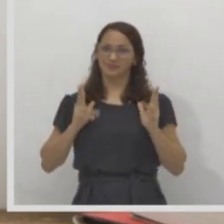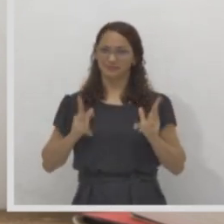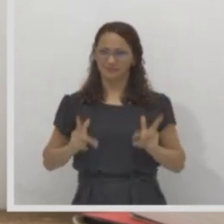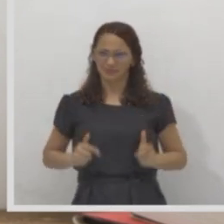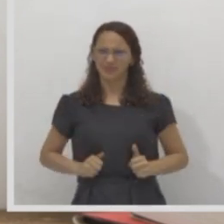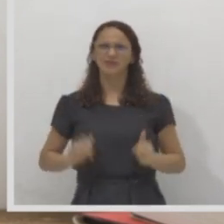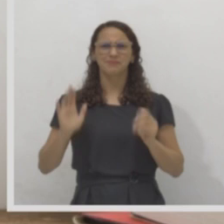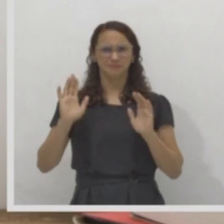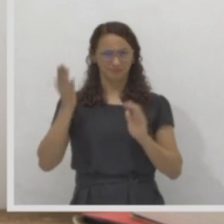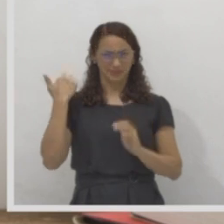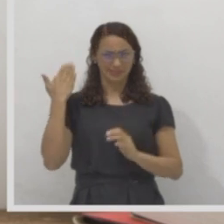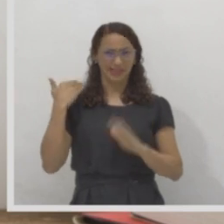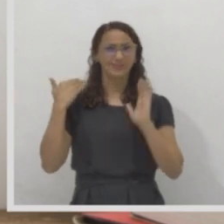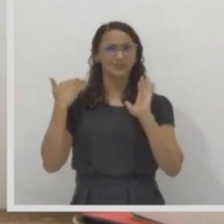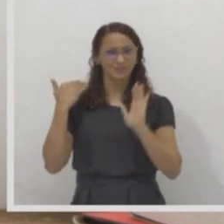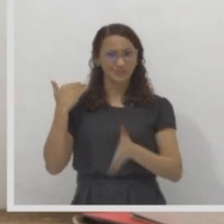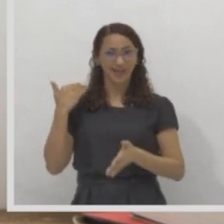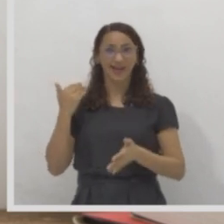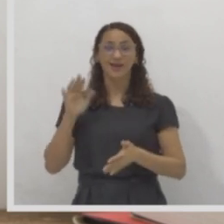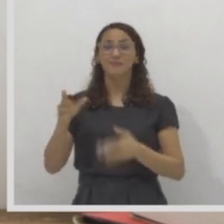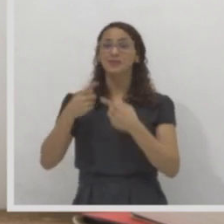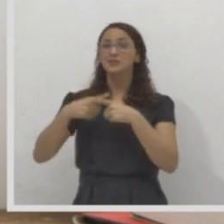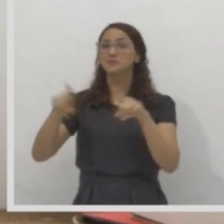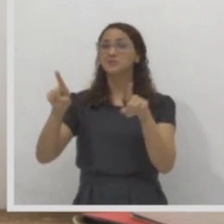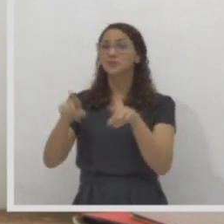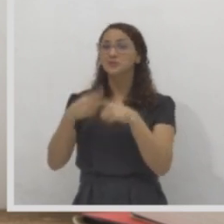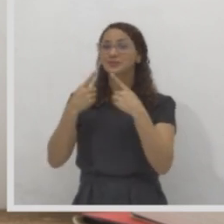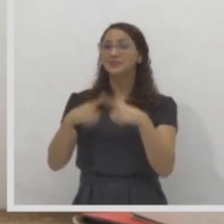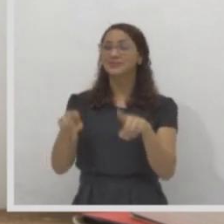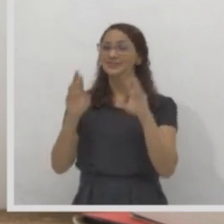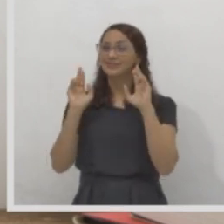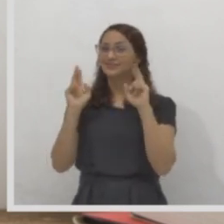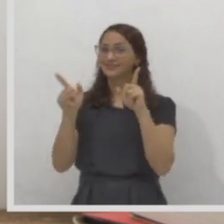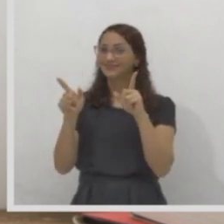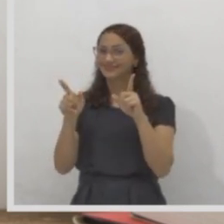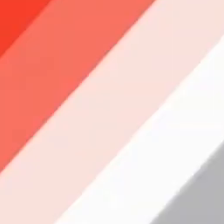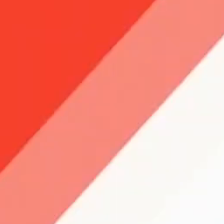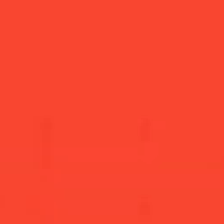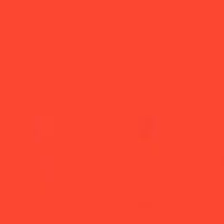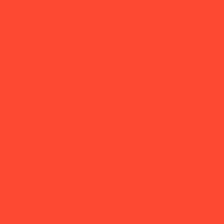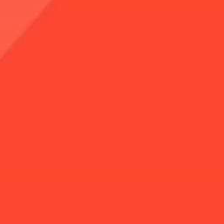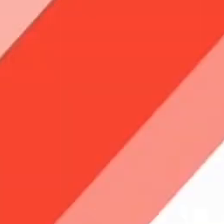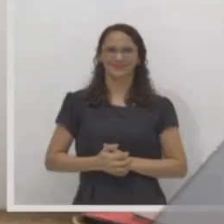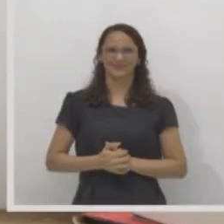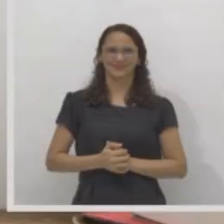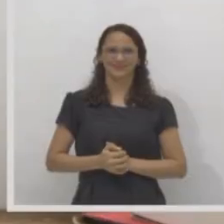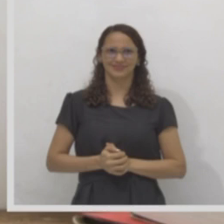outra aula, só que tem uma nova versão aí do Helios Skind para a gente assistir. Vamos conferir?